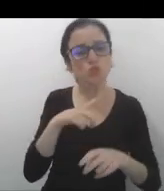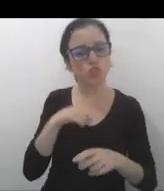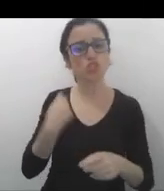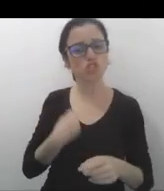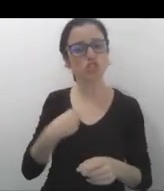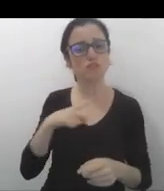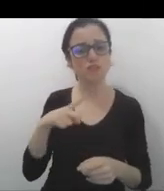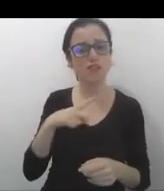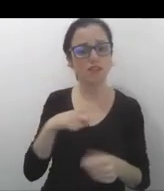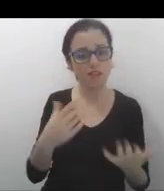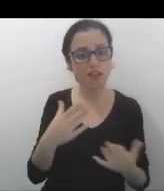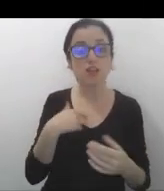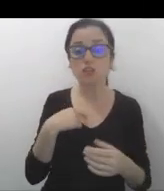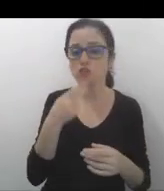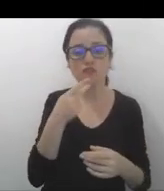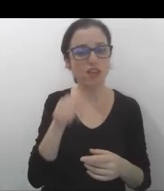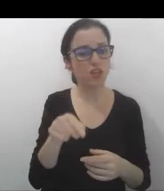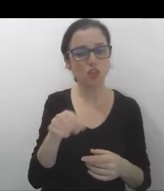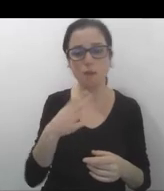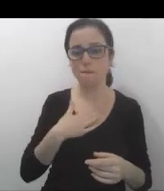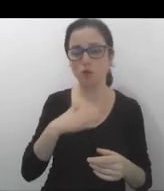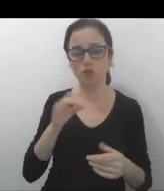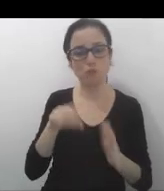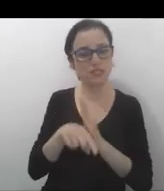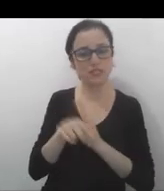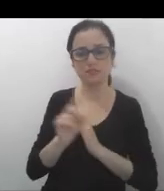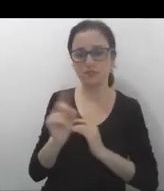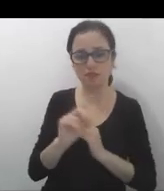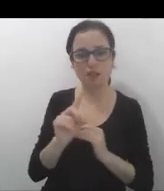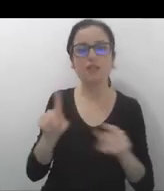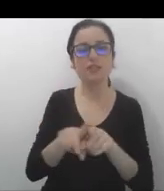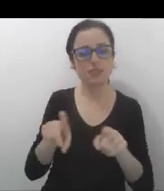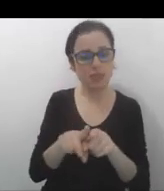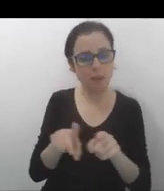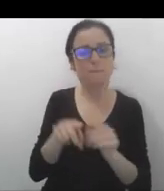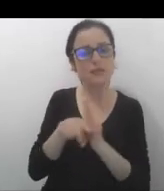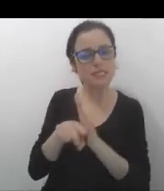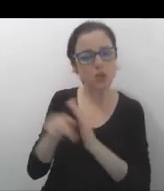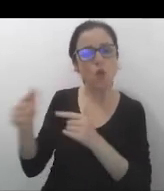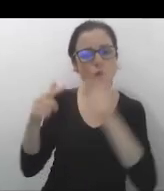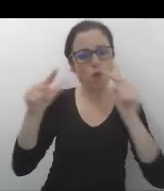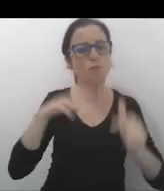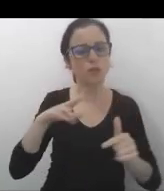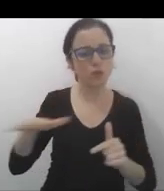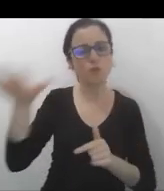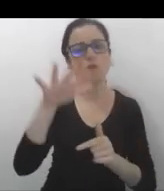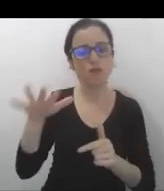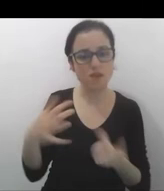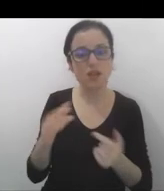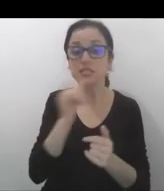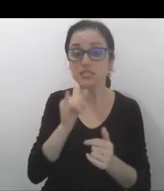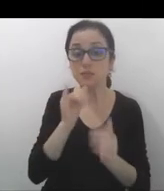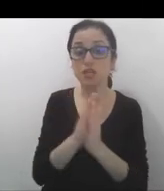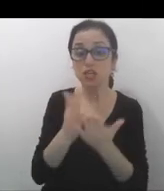todo, não só, eu não estou falando da minha pesquisa, não é isso, mas, inclusive, de